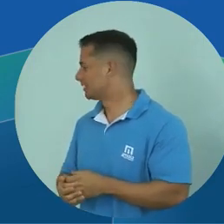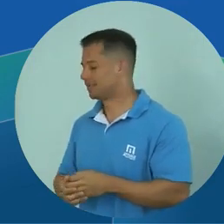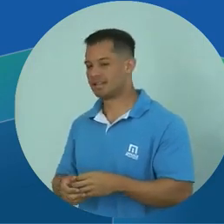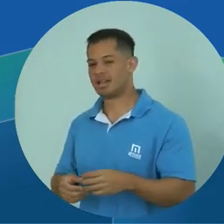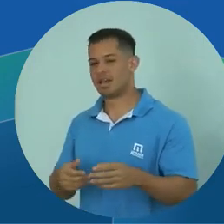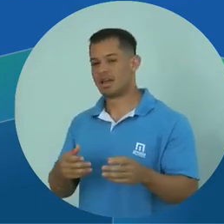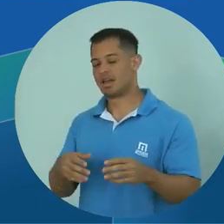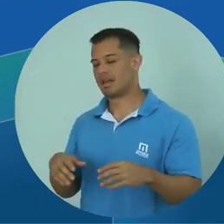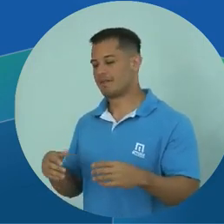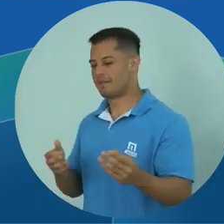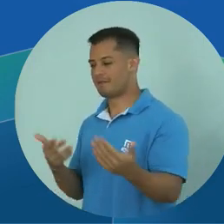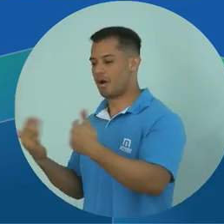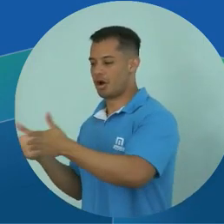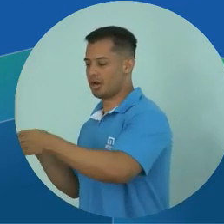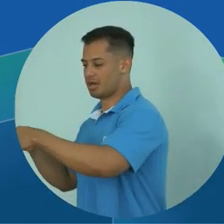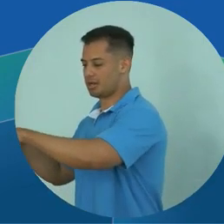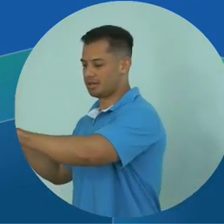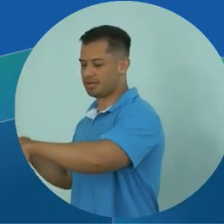obra, né? Então,